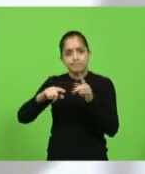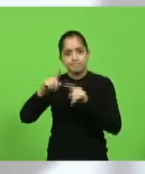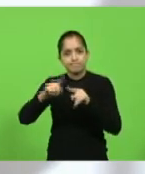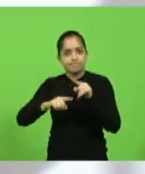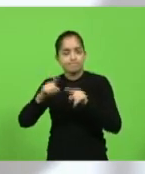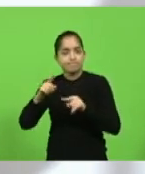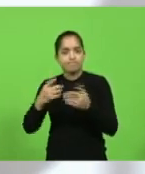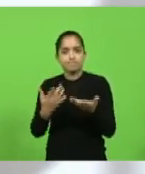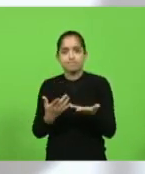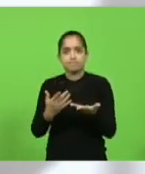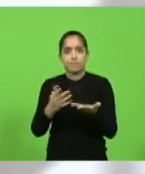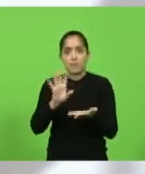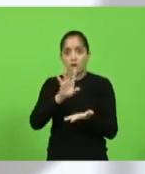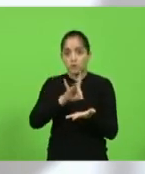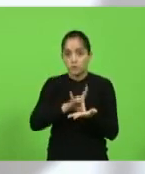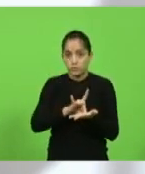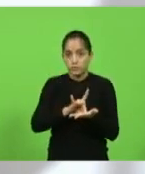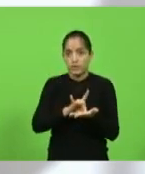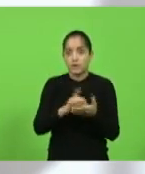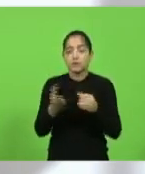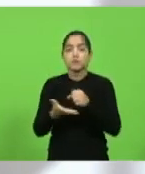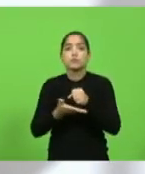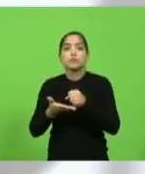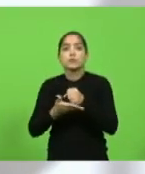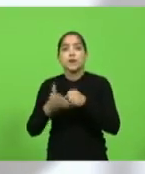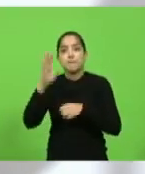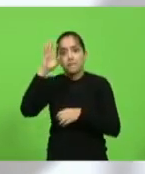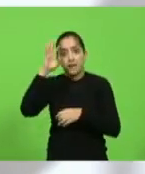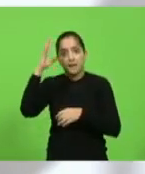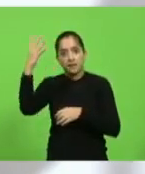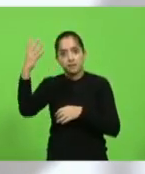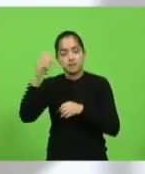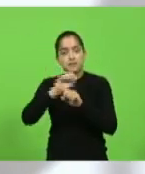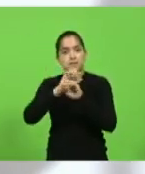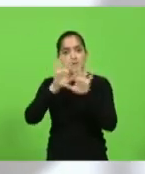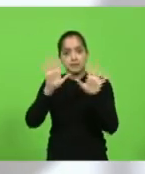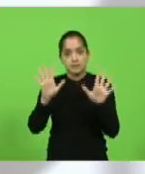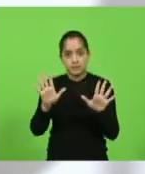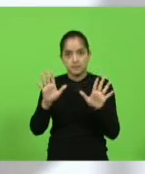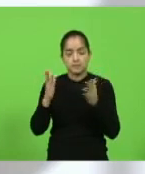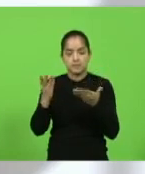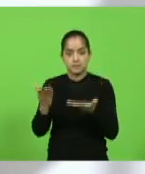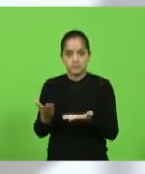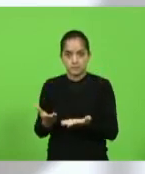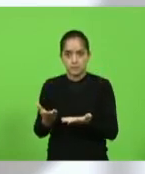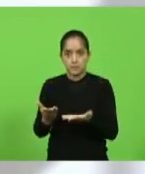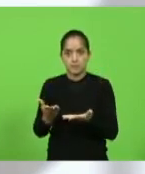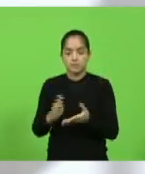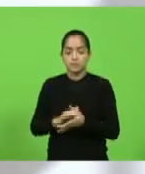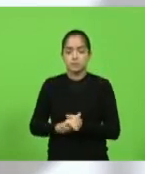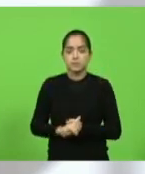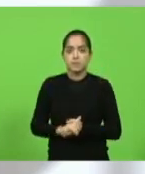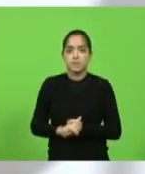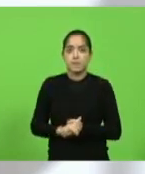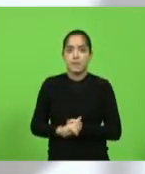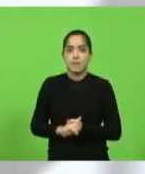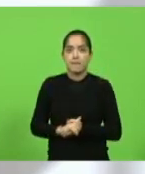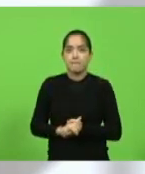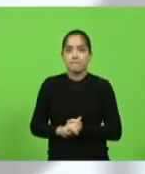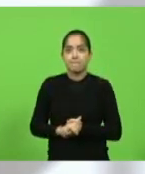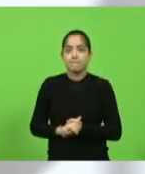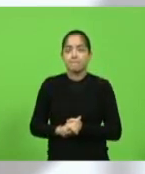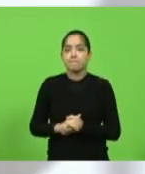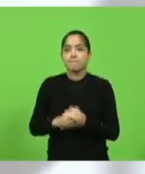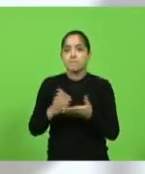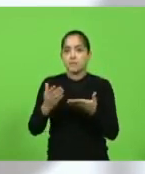aos fatos que têm como fundamentais para a solução e clareamento do ilícito político. Como bem